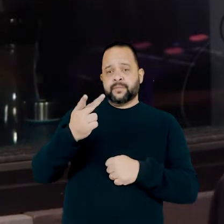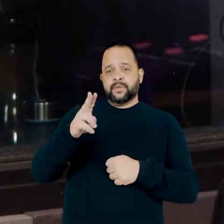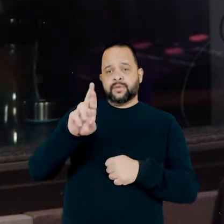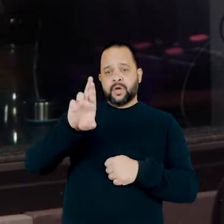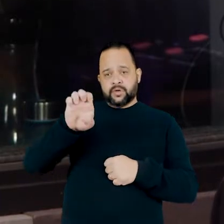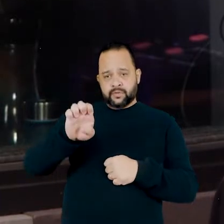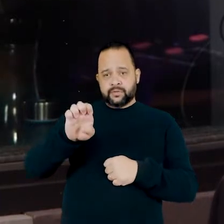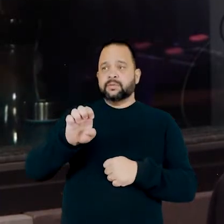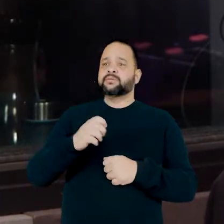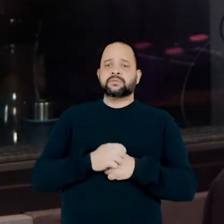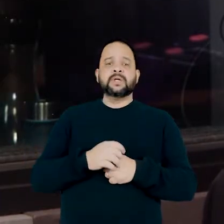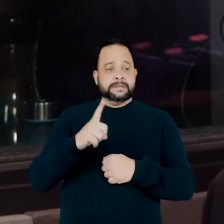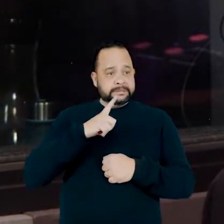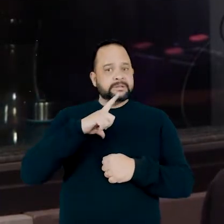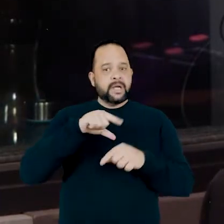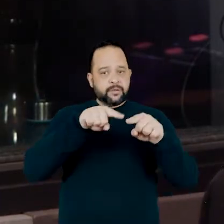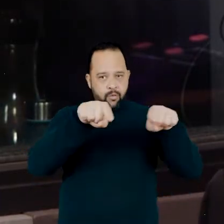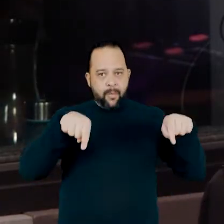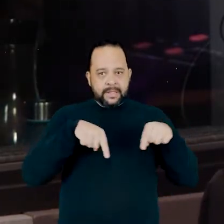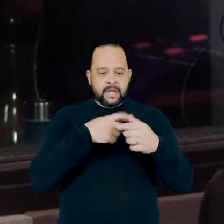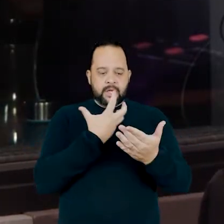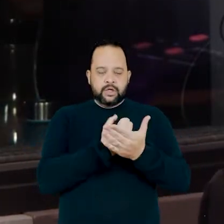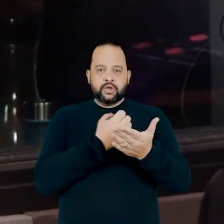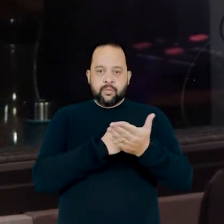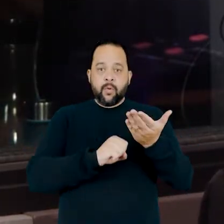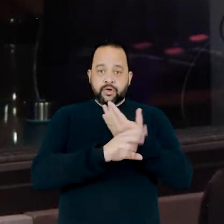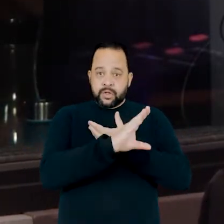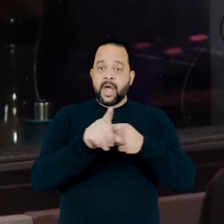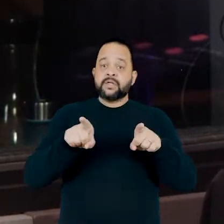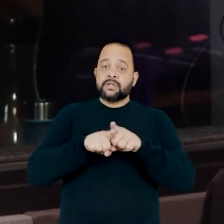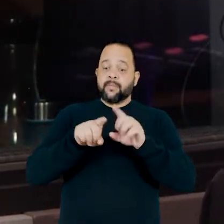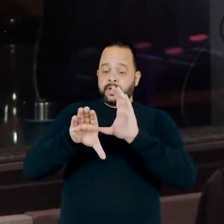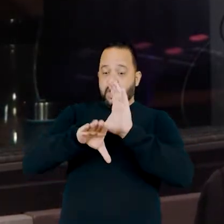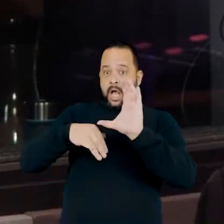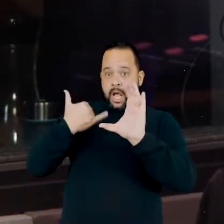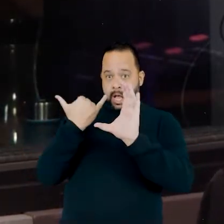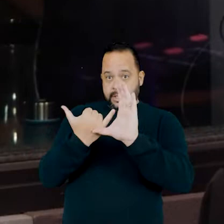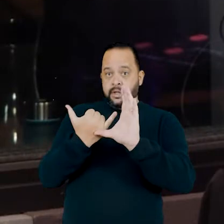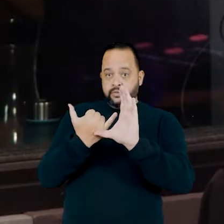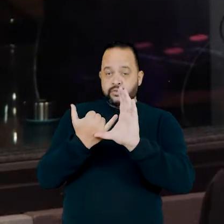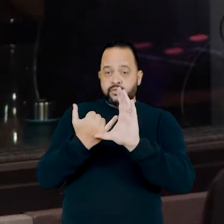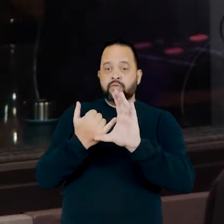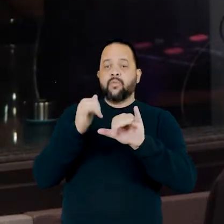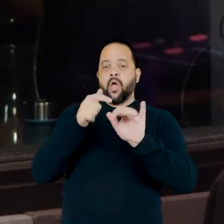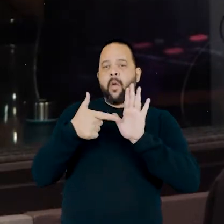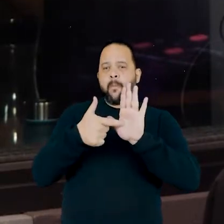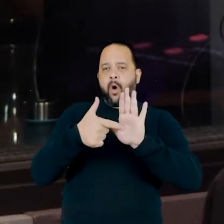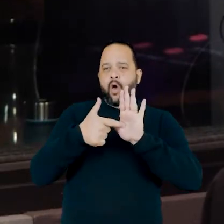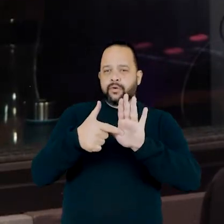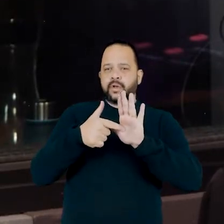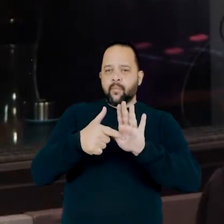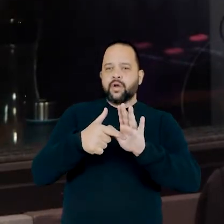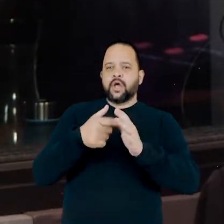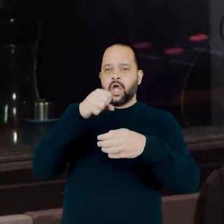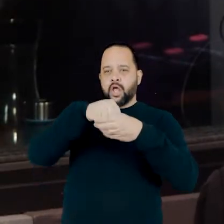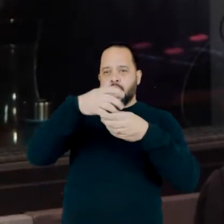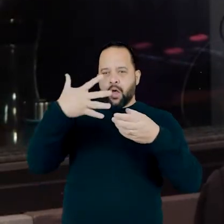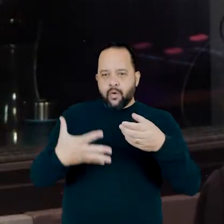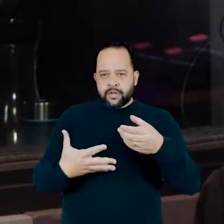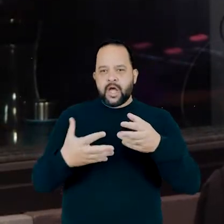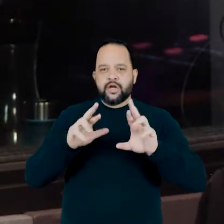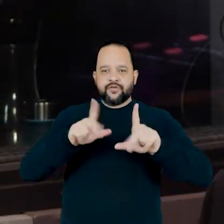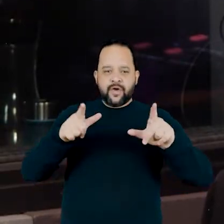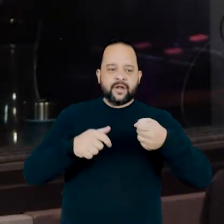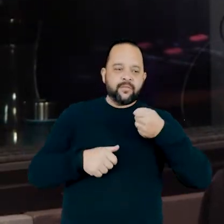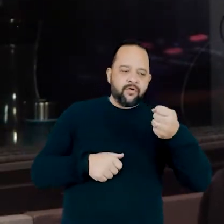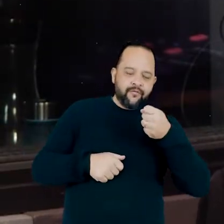podcast na Shure, pra criação de conteúdo. A gente tem o nosso canal no YouTube também, que fala muito de conteúdo. Qual a diferença do microfone